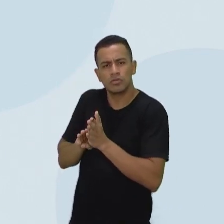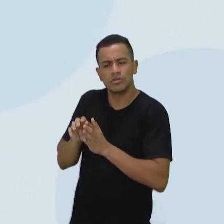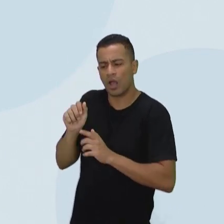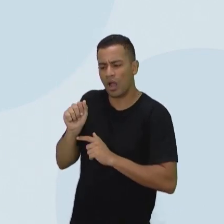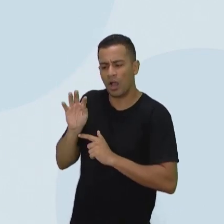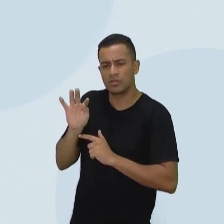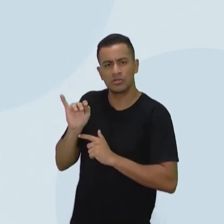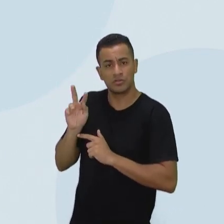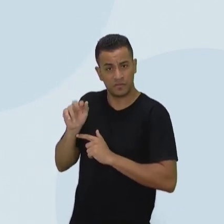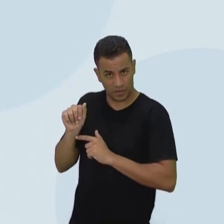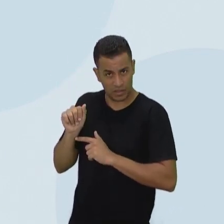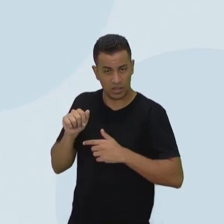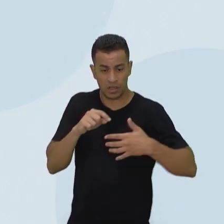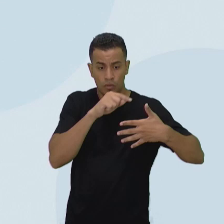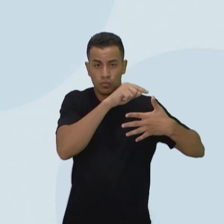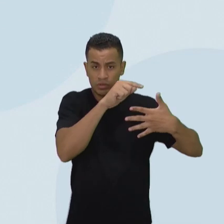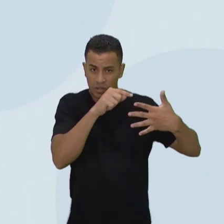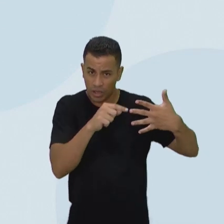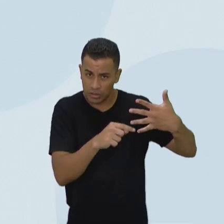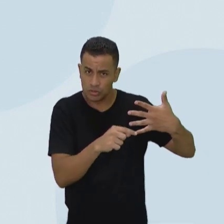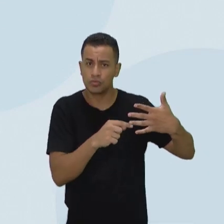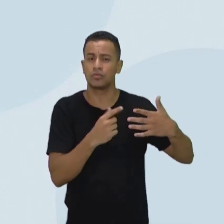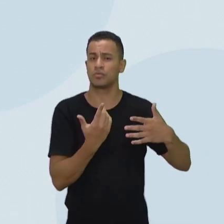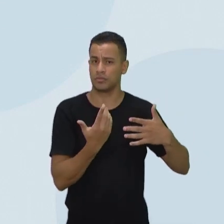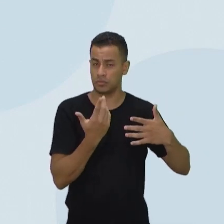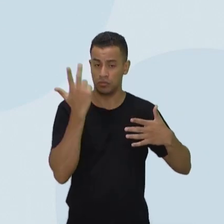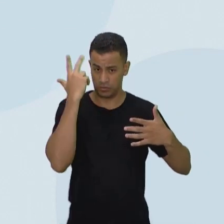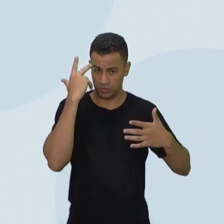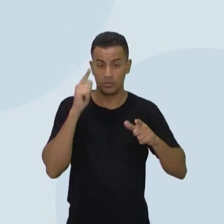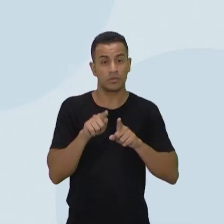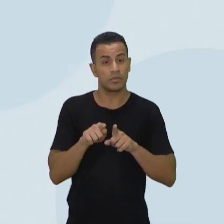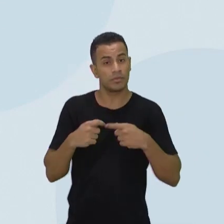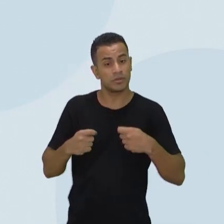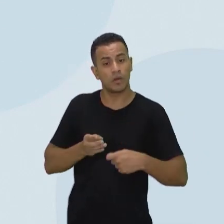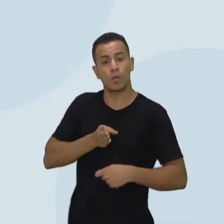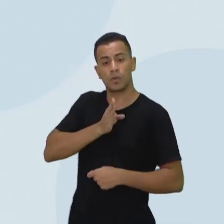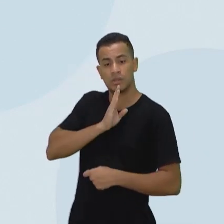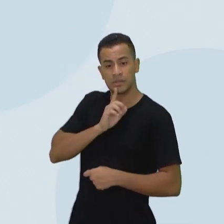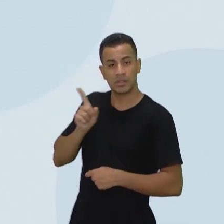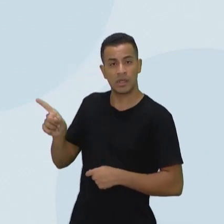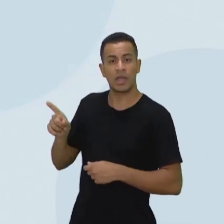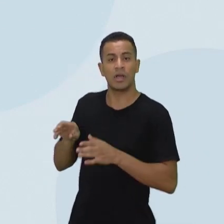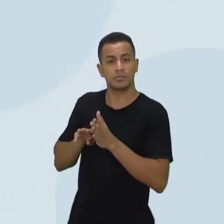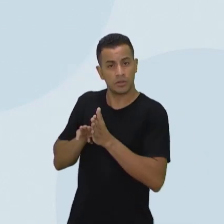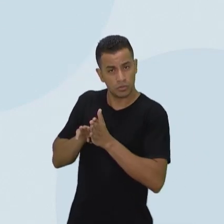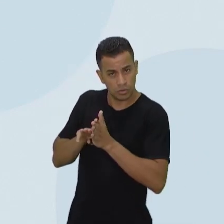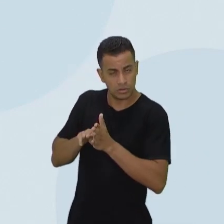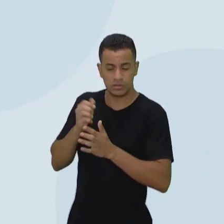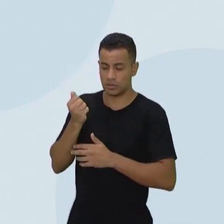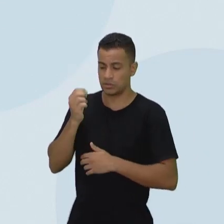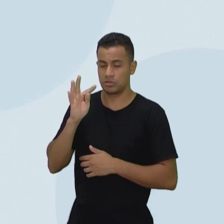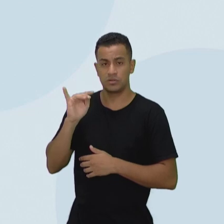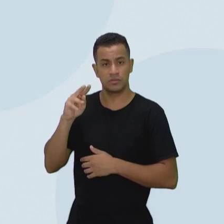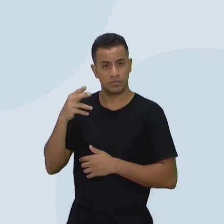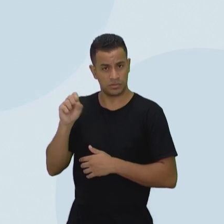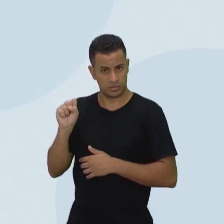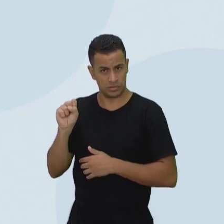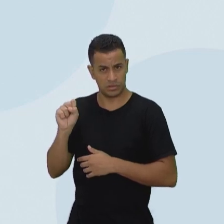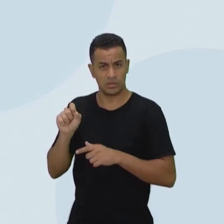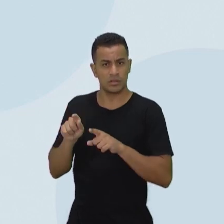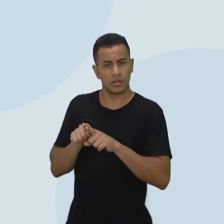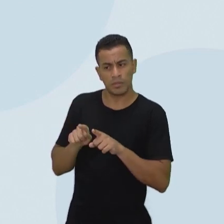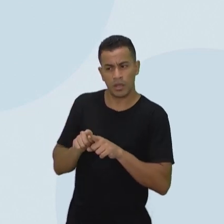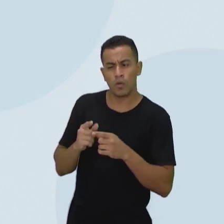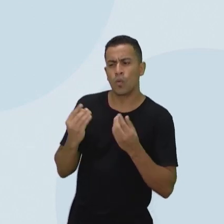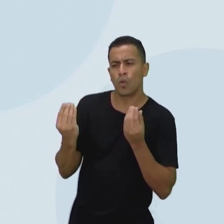1, conhecer as metodologias ativas propostas, relacionar a aplicabilidade das metodologias ativas